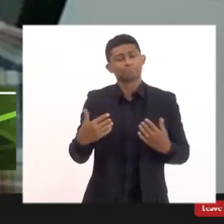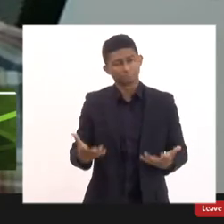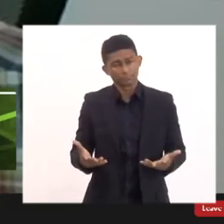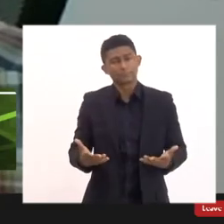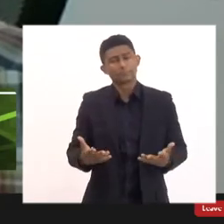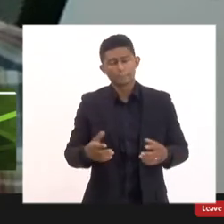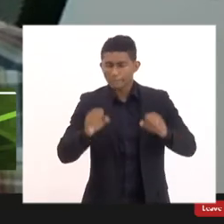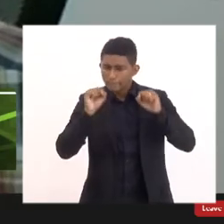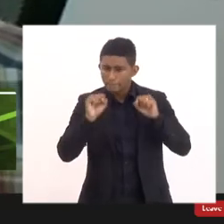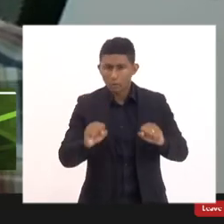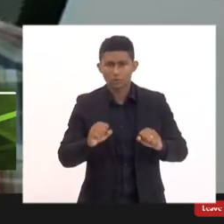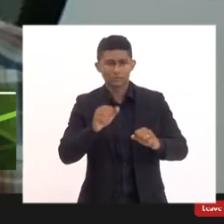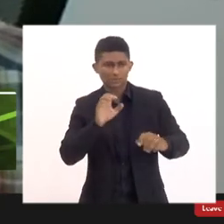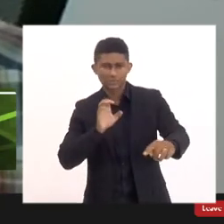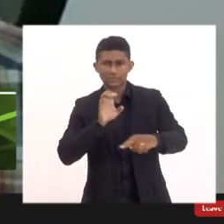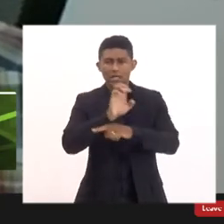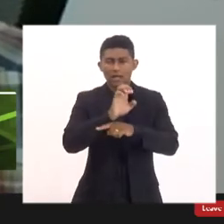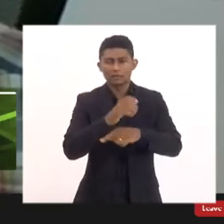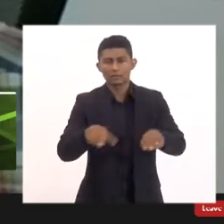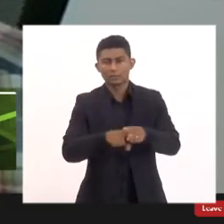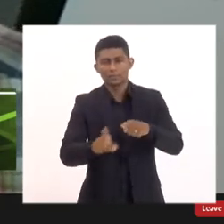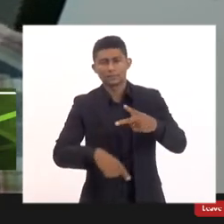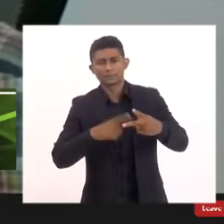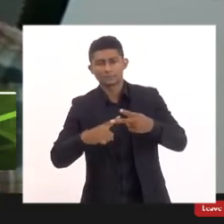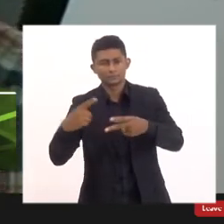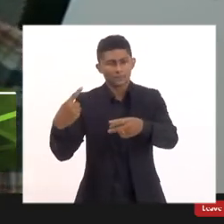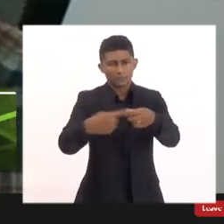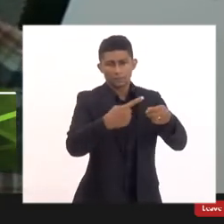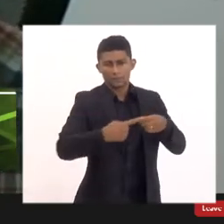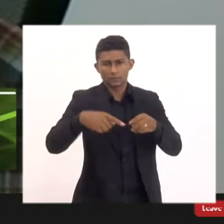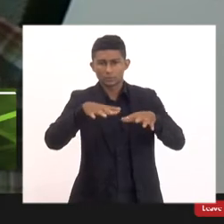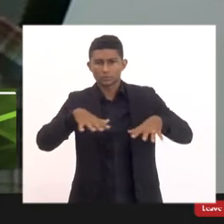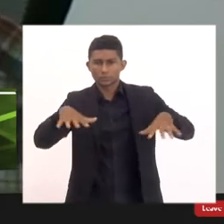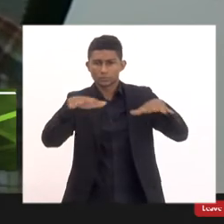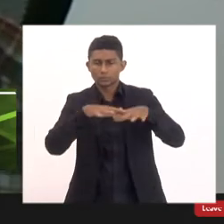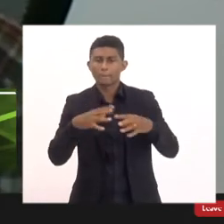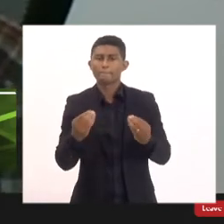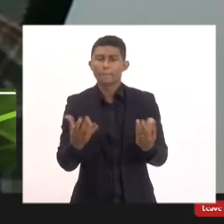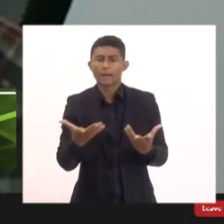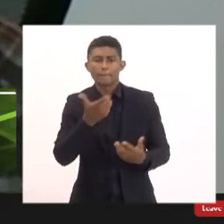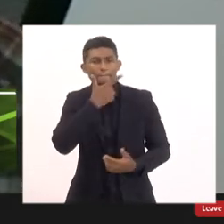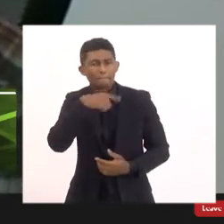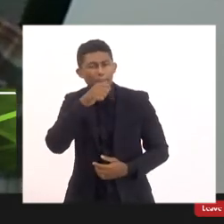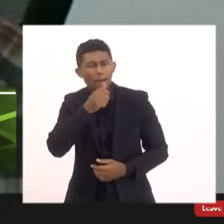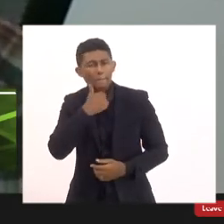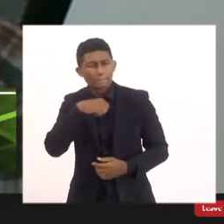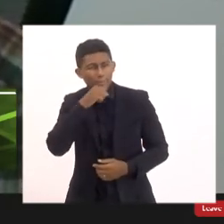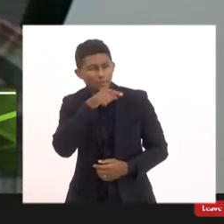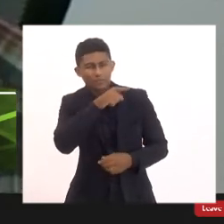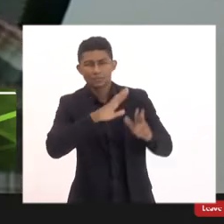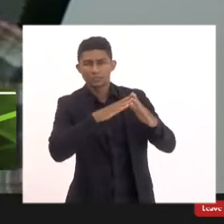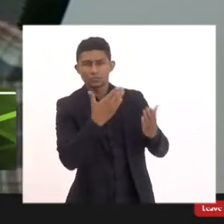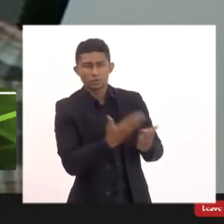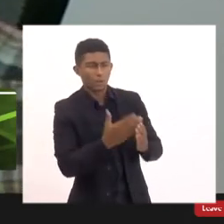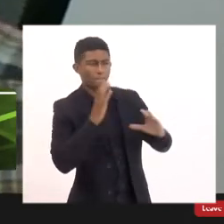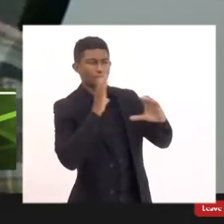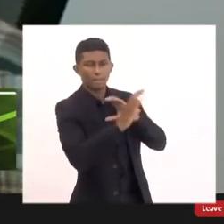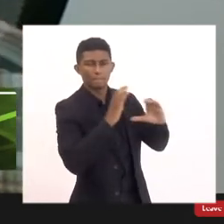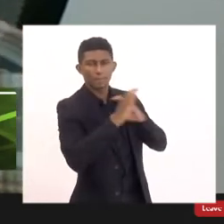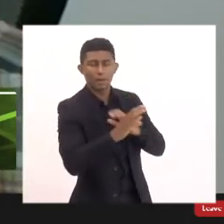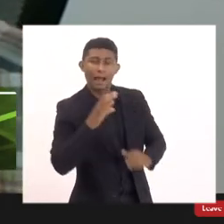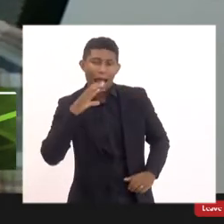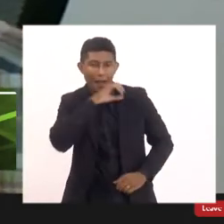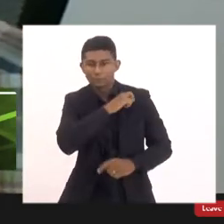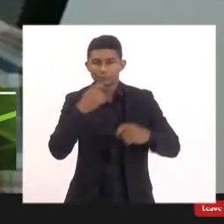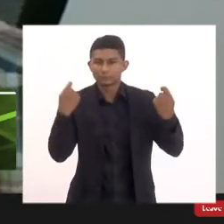municípios podem adotar para que essa comunicação seja rápida, né? Dos pais para a escola, na medida que você tenha sintomático.